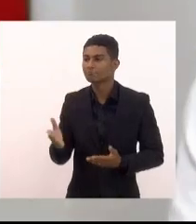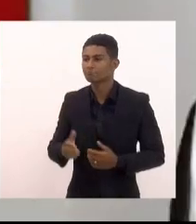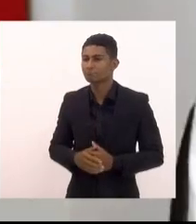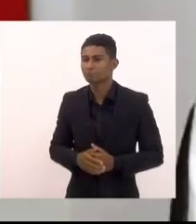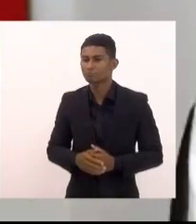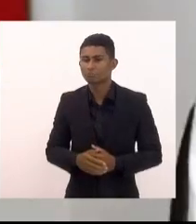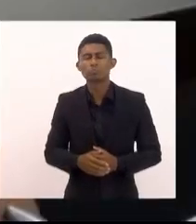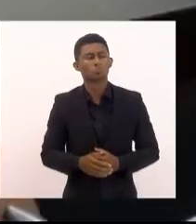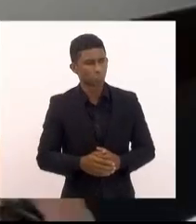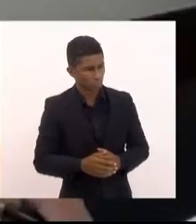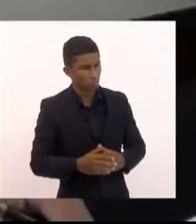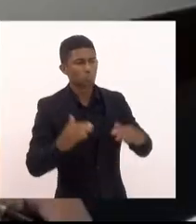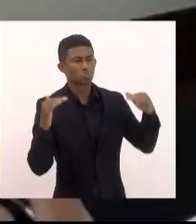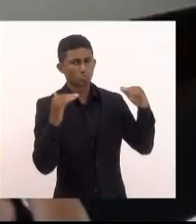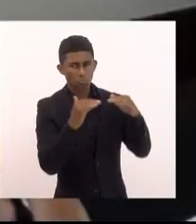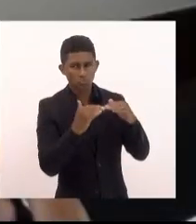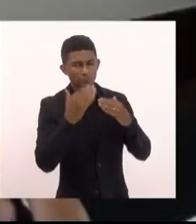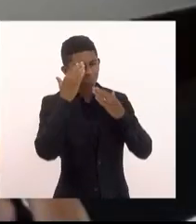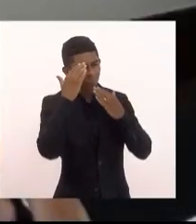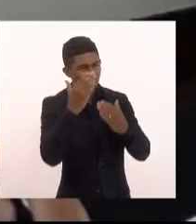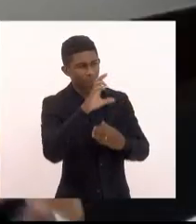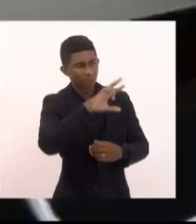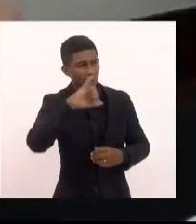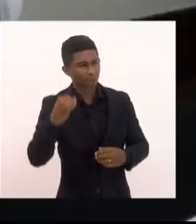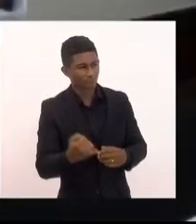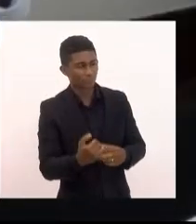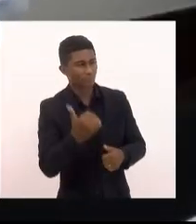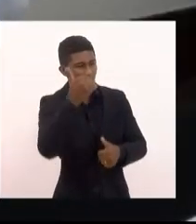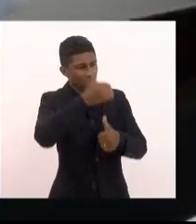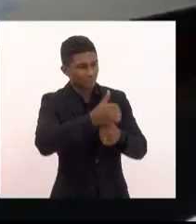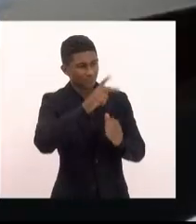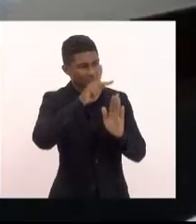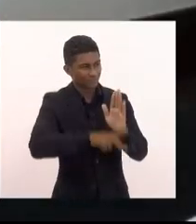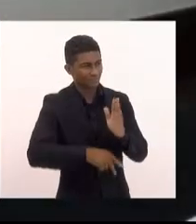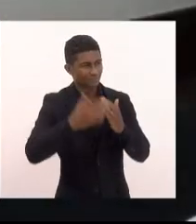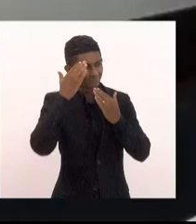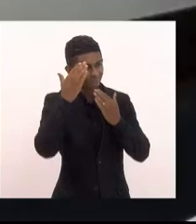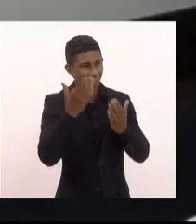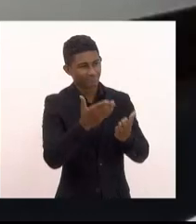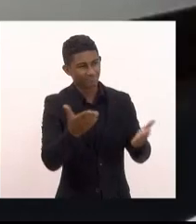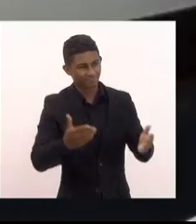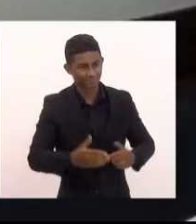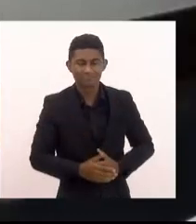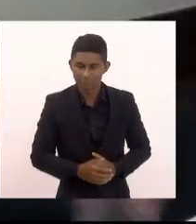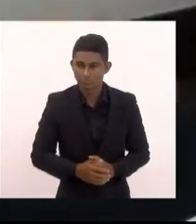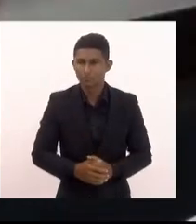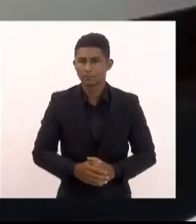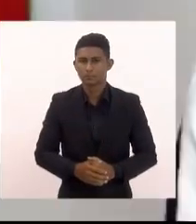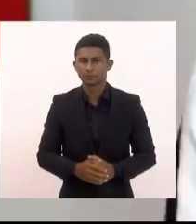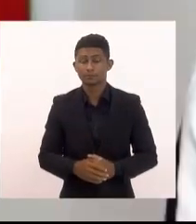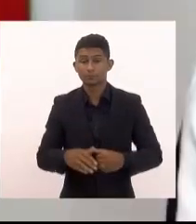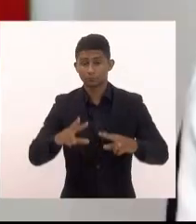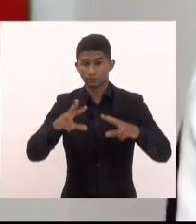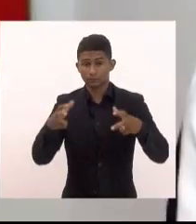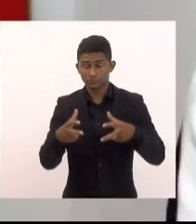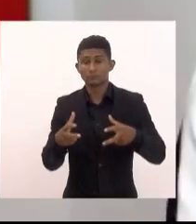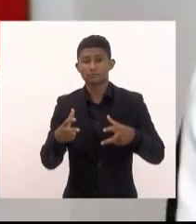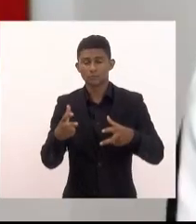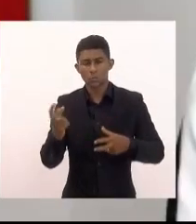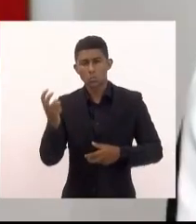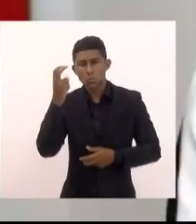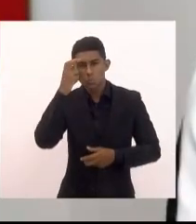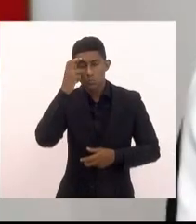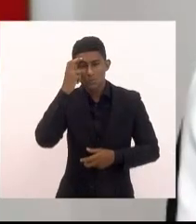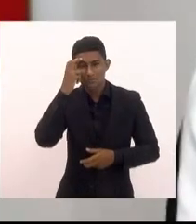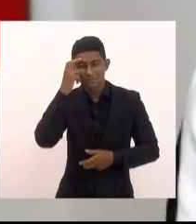Acompanho e agradeço o substitutivo da CCJ, agradeço ao Márcio e assessora Milena Peixoto. Pela Comissão de Cultura,